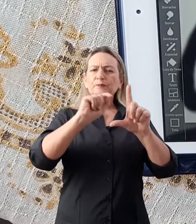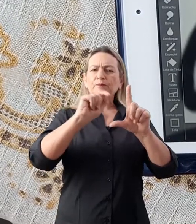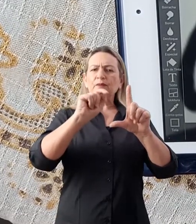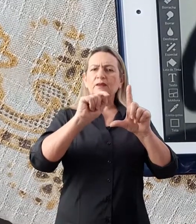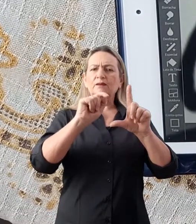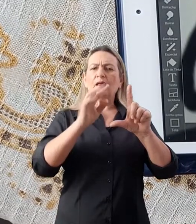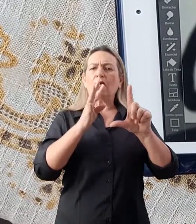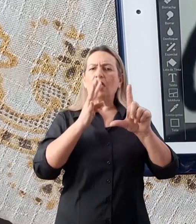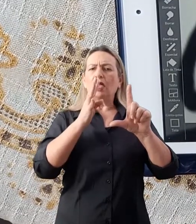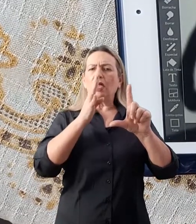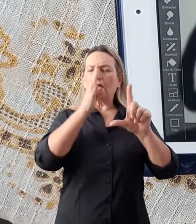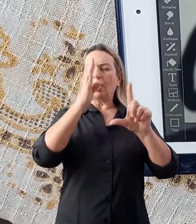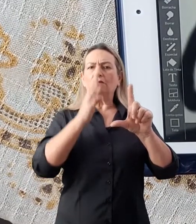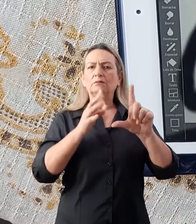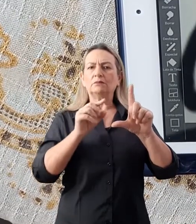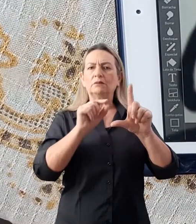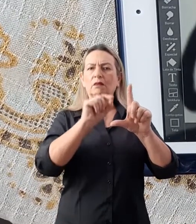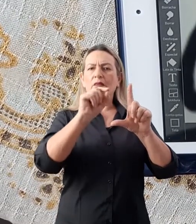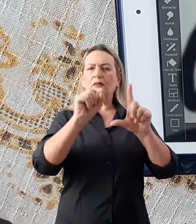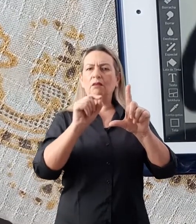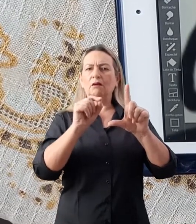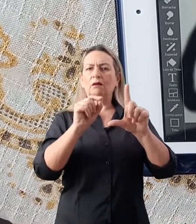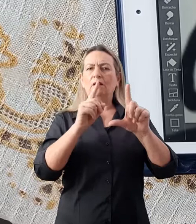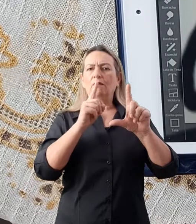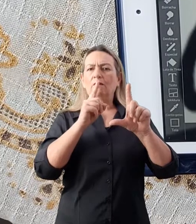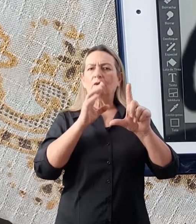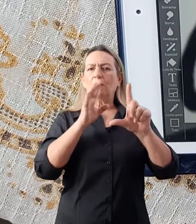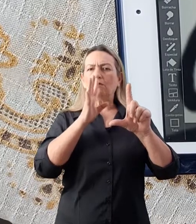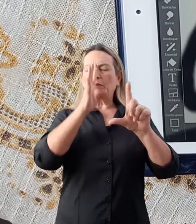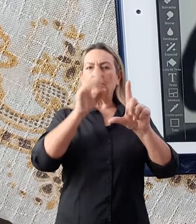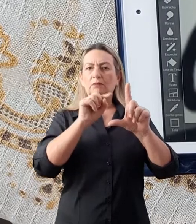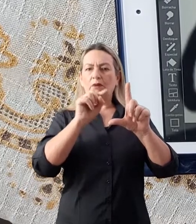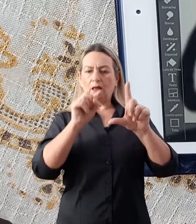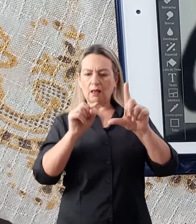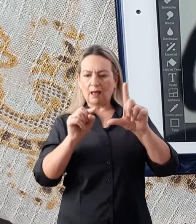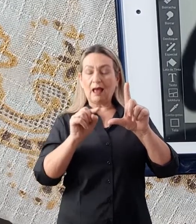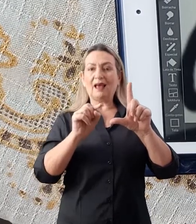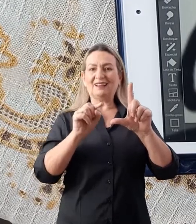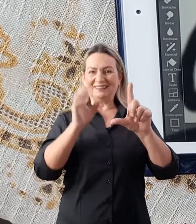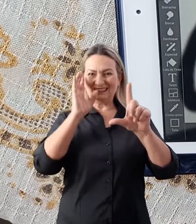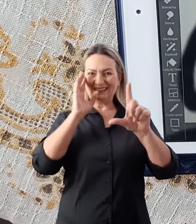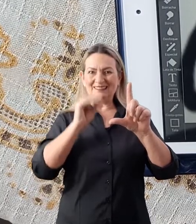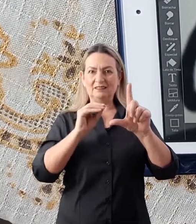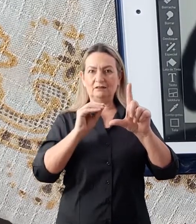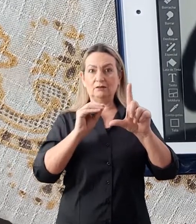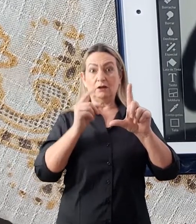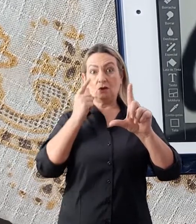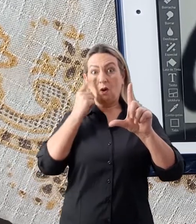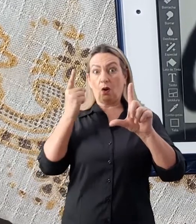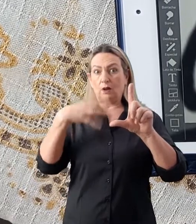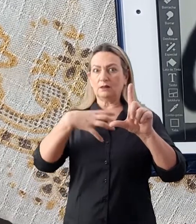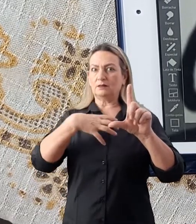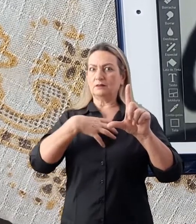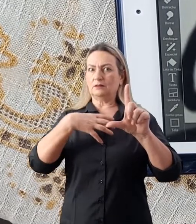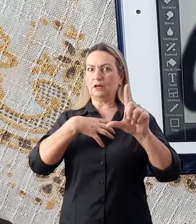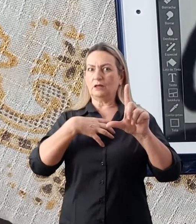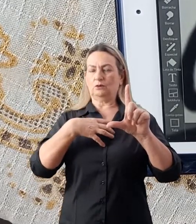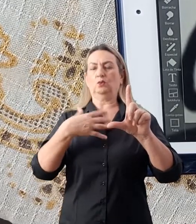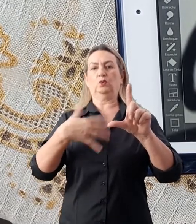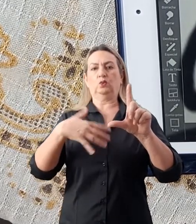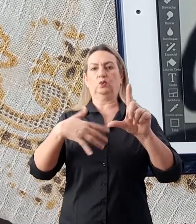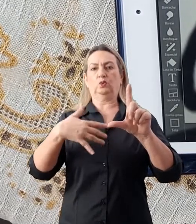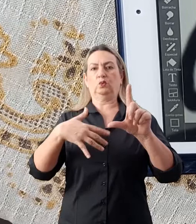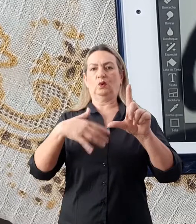eu passar, tá vendo que ainda está embaixo da camada do contorno. Só vai sair se eu acabar saindo